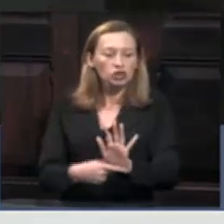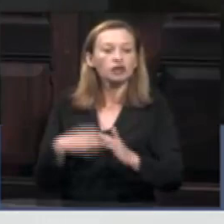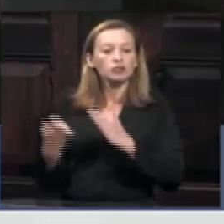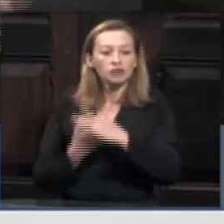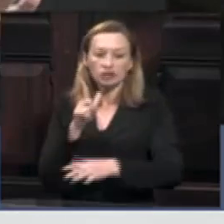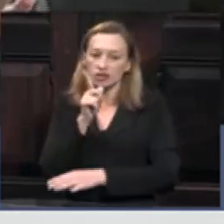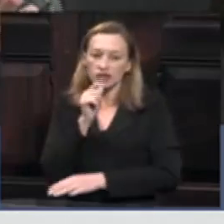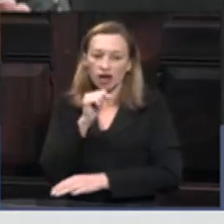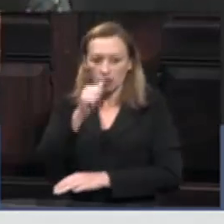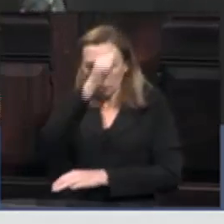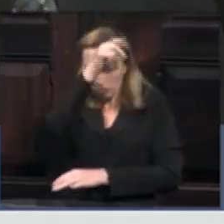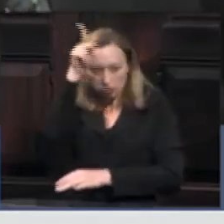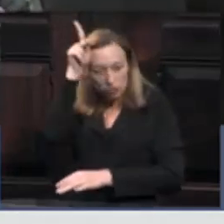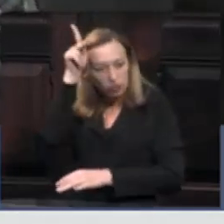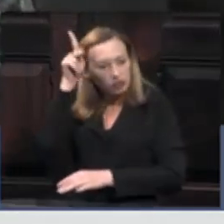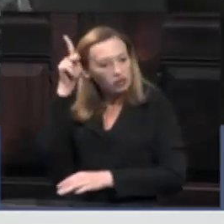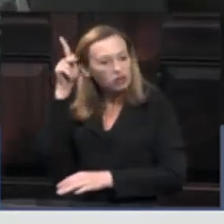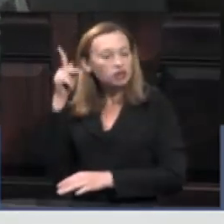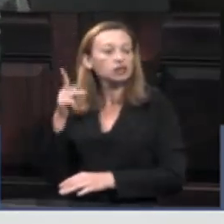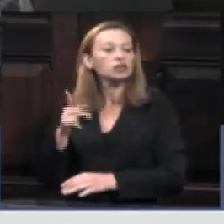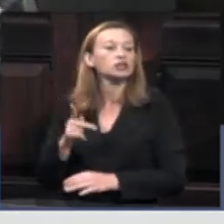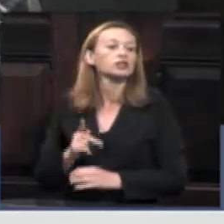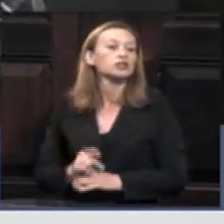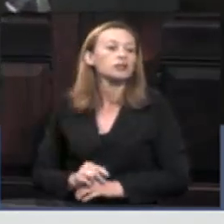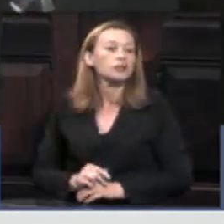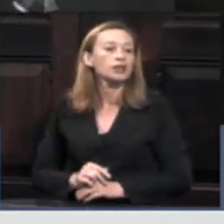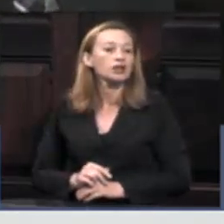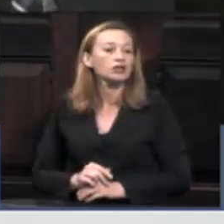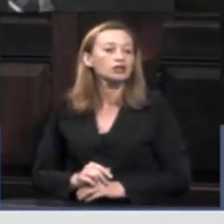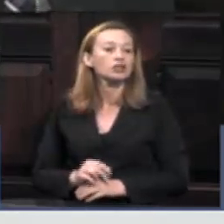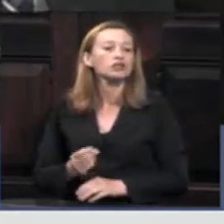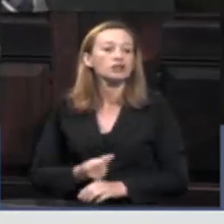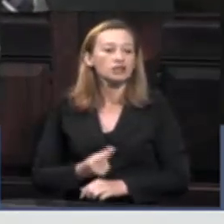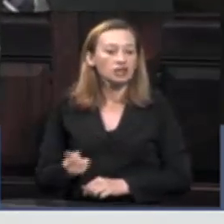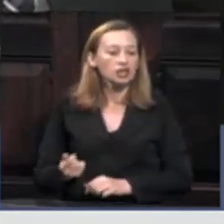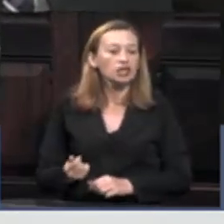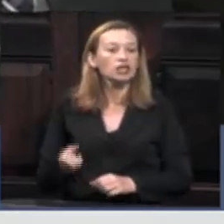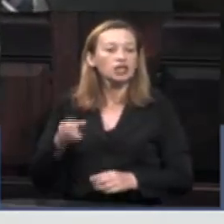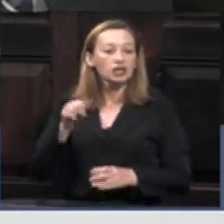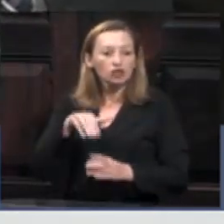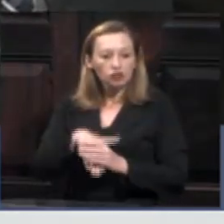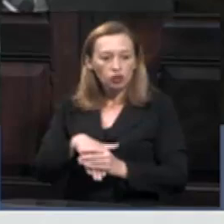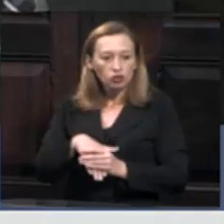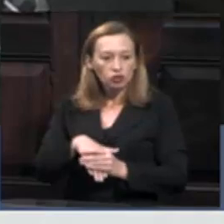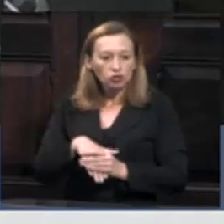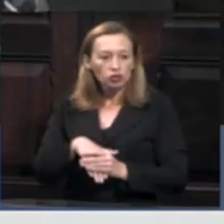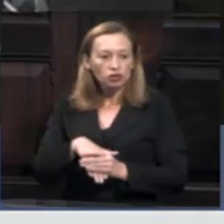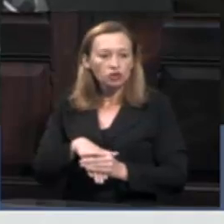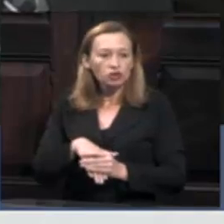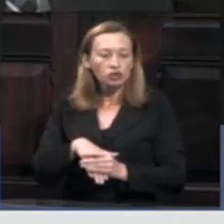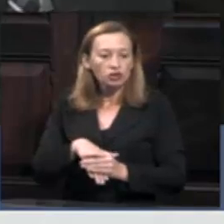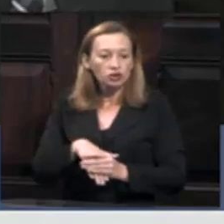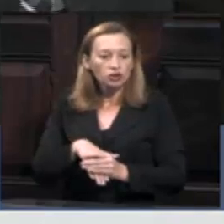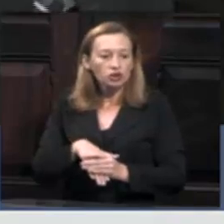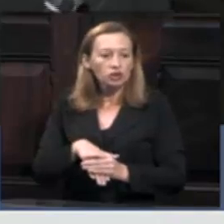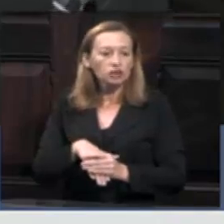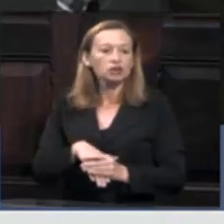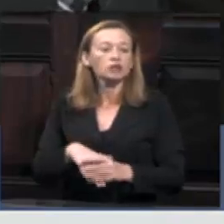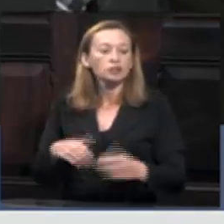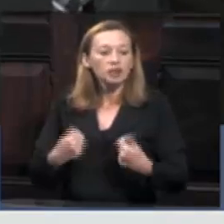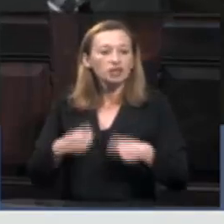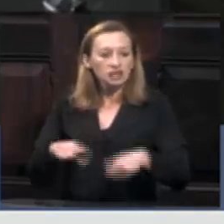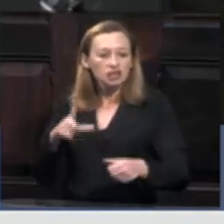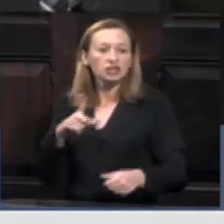quem vai sair do plenário e quem está votando. Não dá no mesmo. Votou, está dando quórum, porque nós não temos